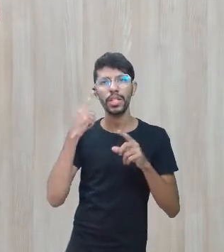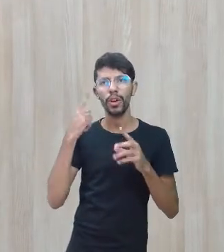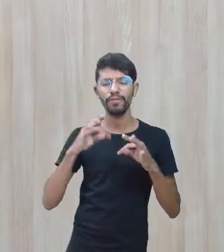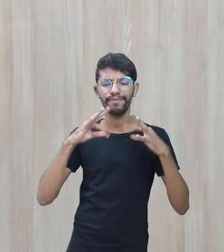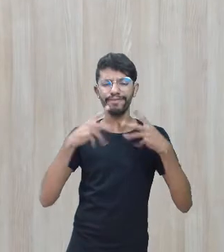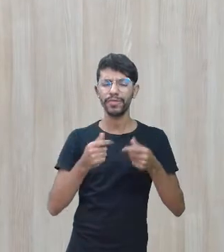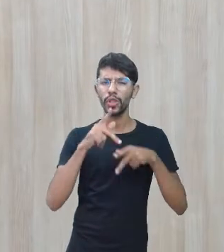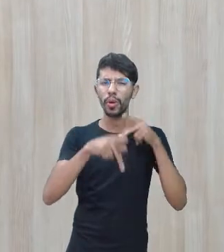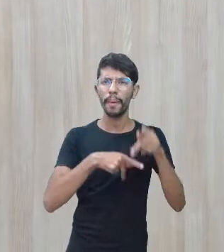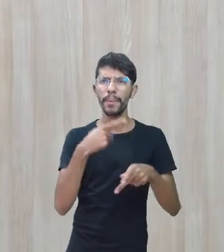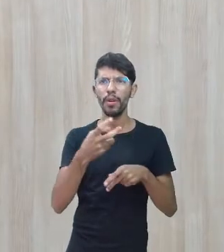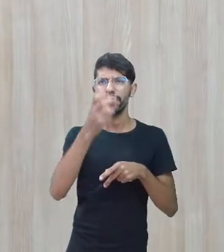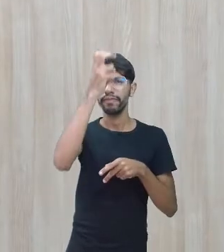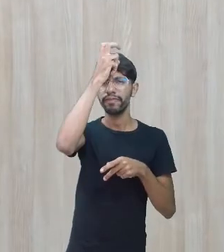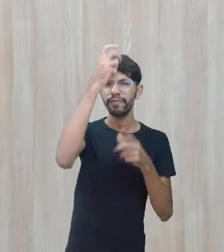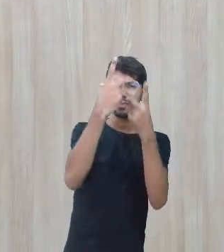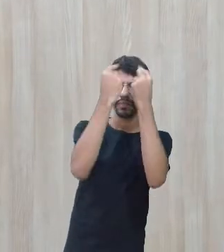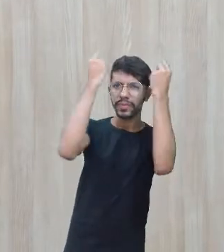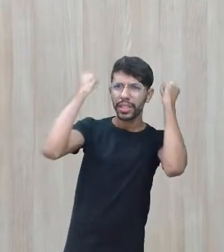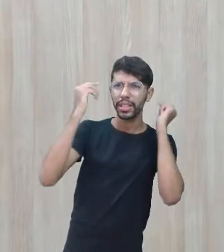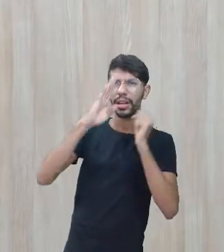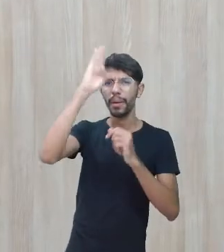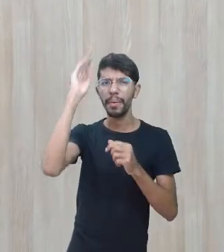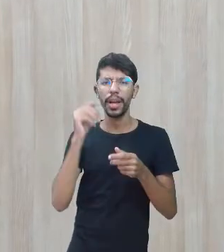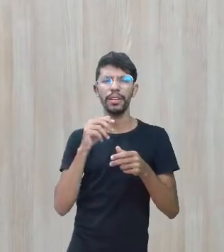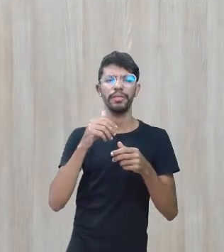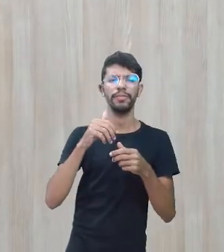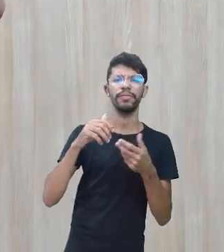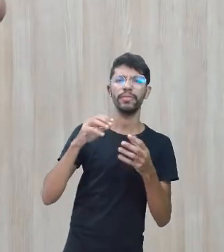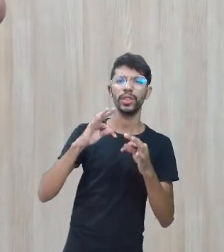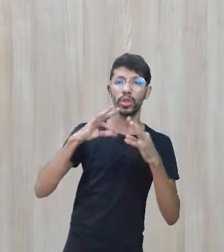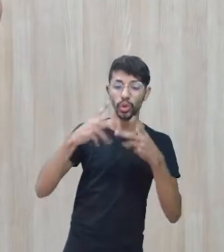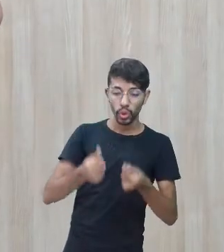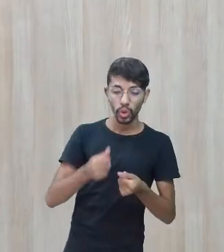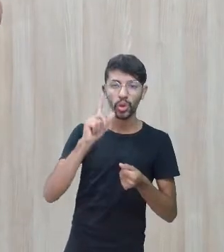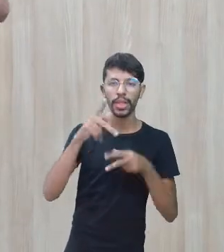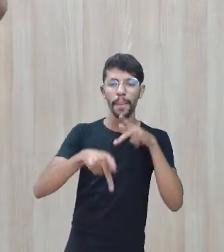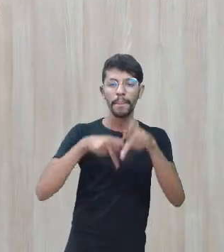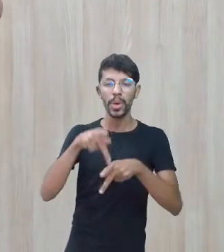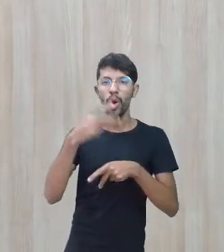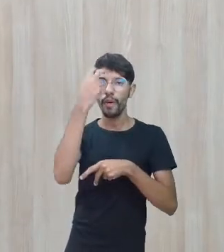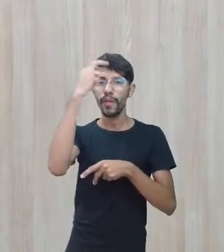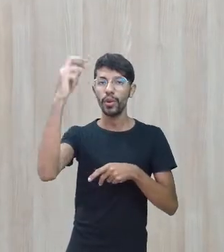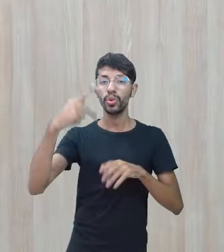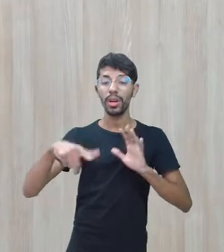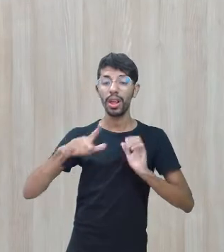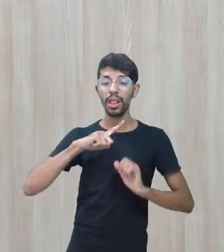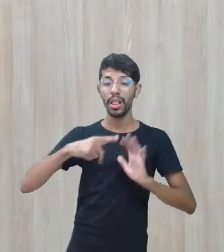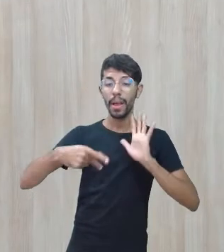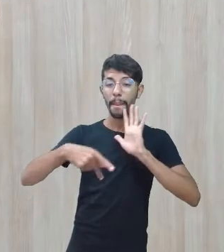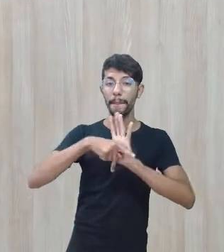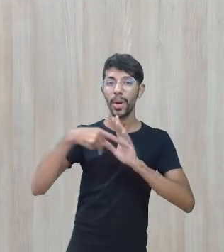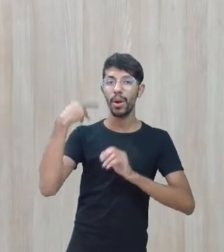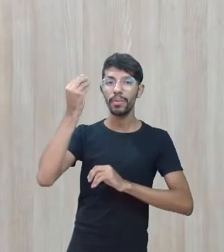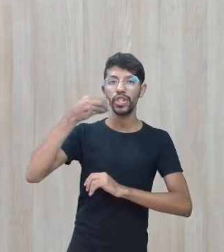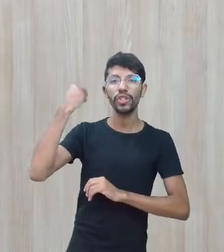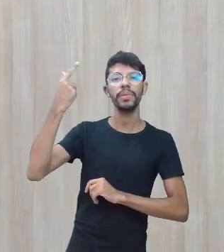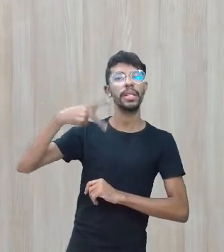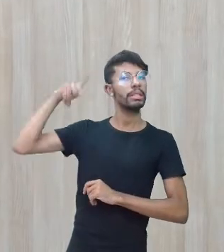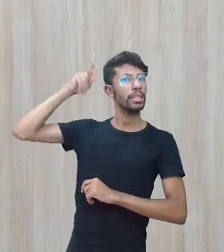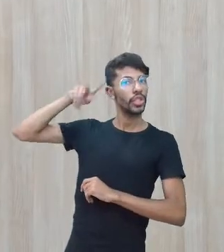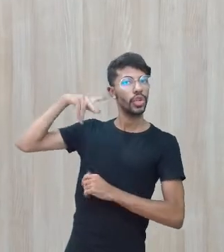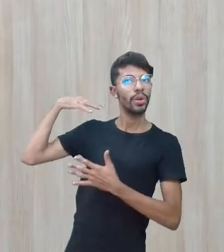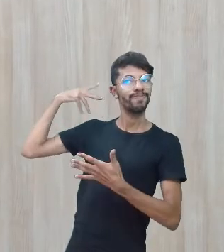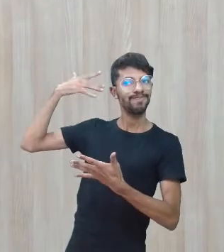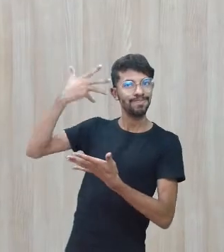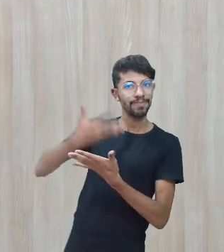astecas ou maias ou os povos indígenas do Brasil, né, são povos e culturas que têm suas próprias experiências históricas,